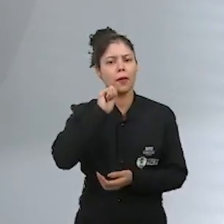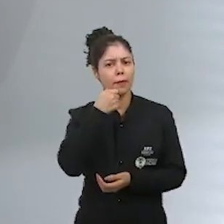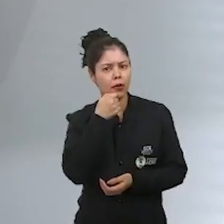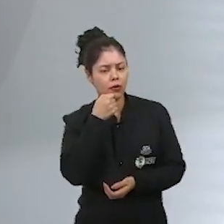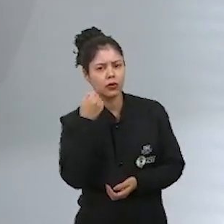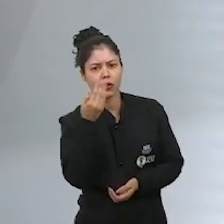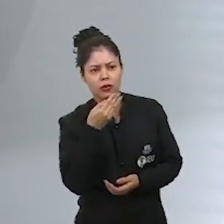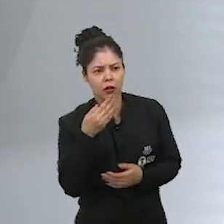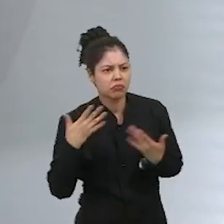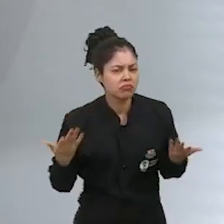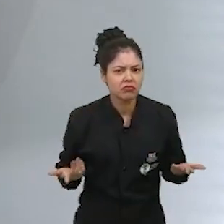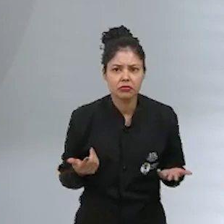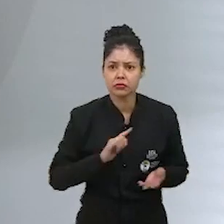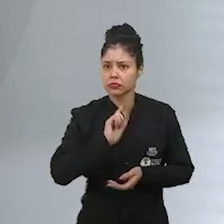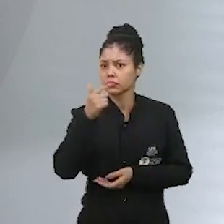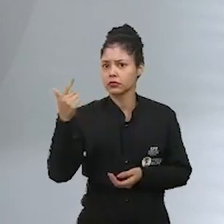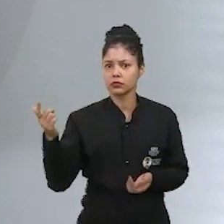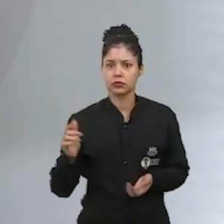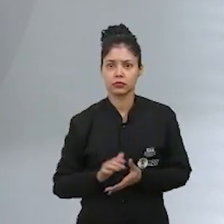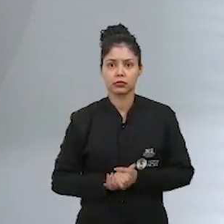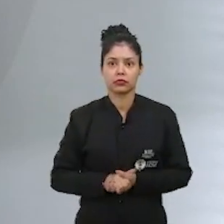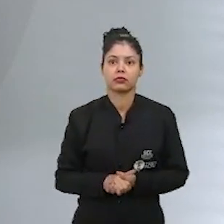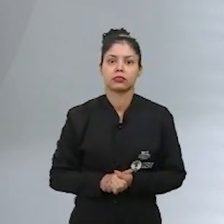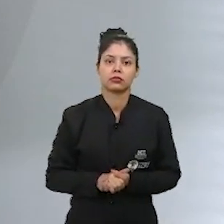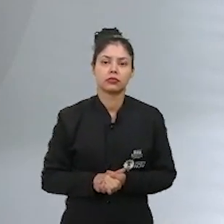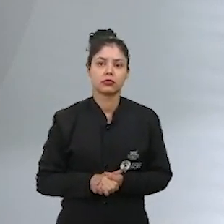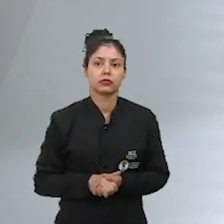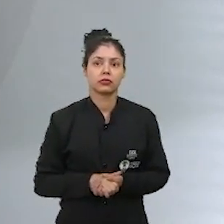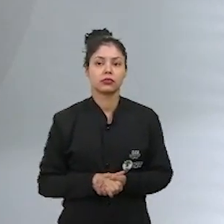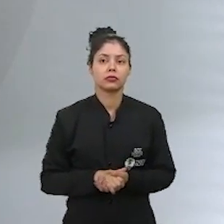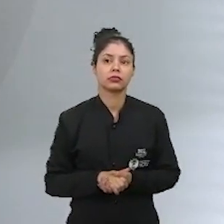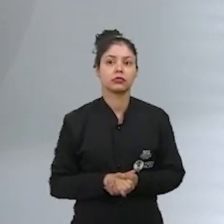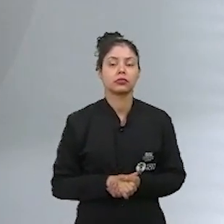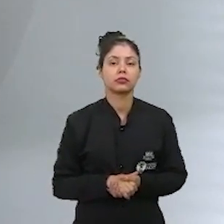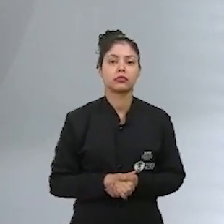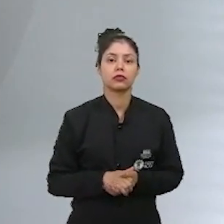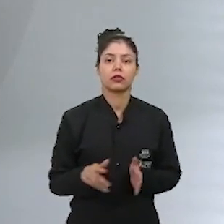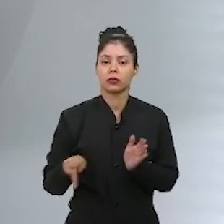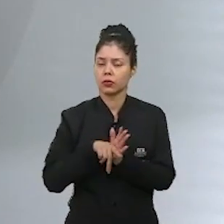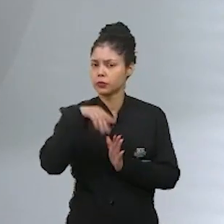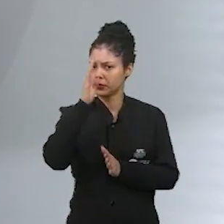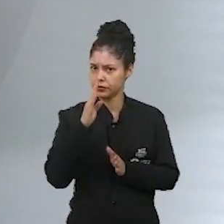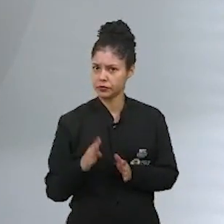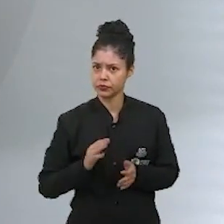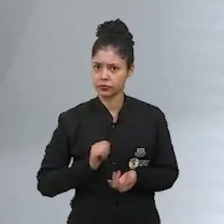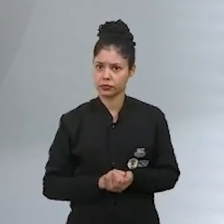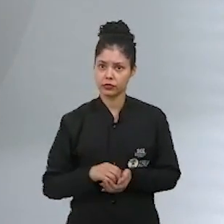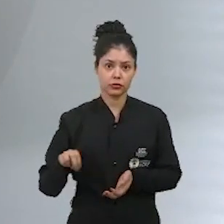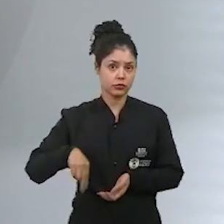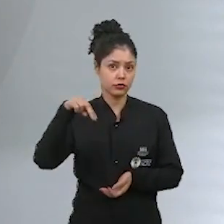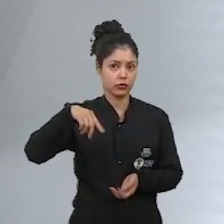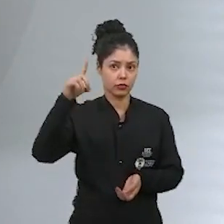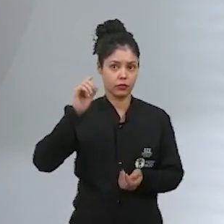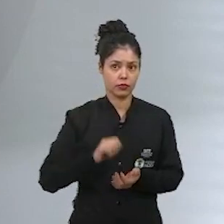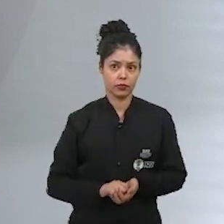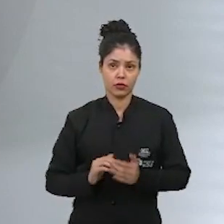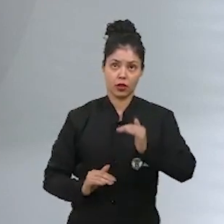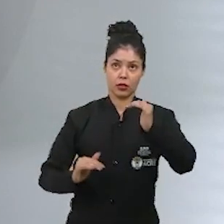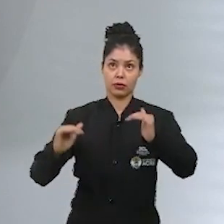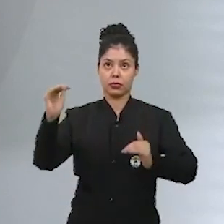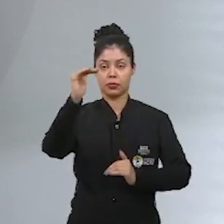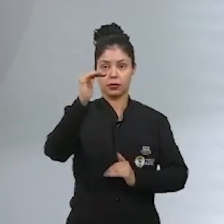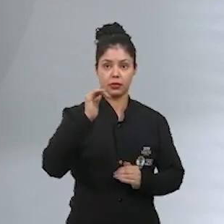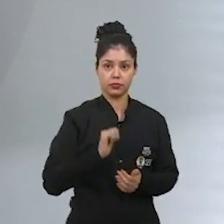Açúcar. Ah, nós temos vários planaltos ali, Planalto Central, na região mais central do Brasil. E lá no Nordeste, tem áreas mais